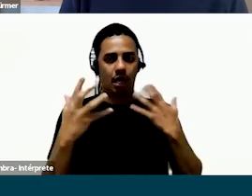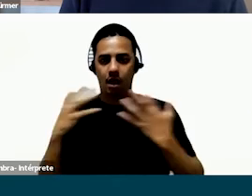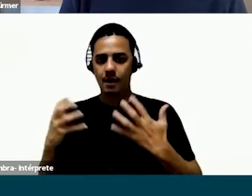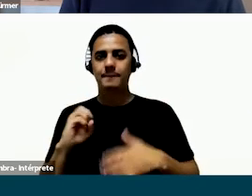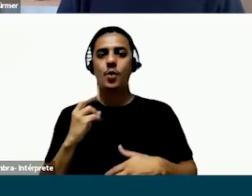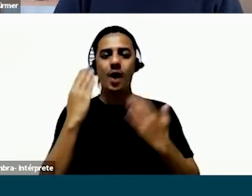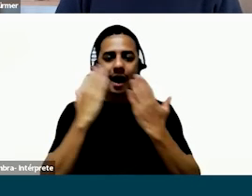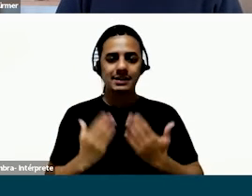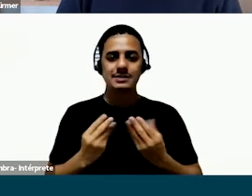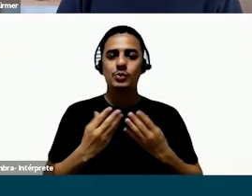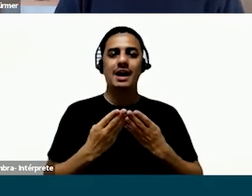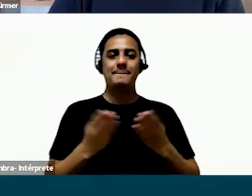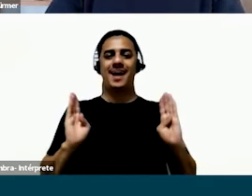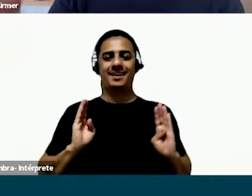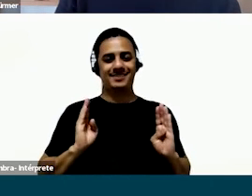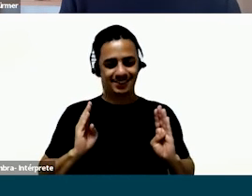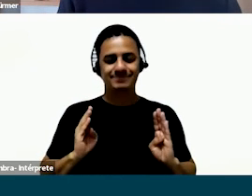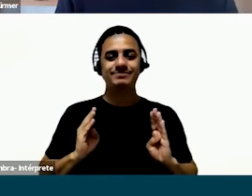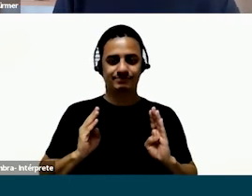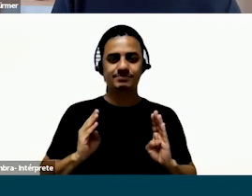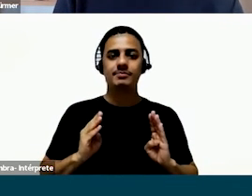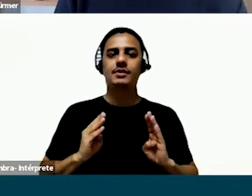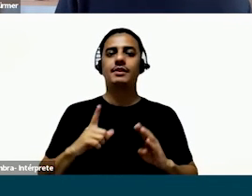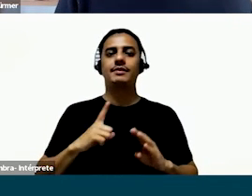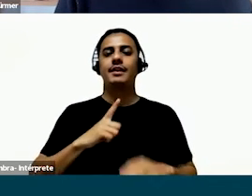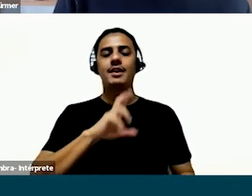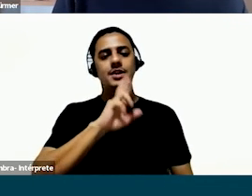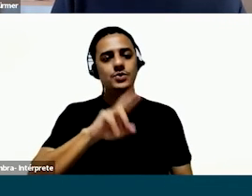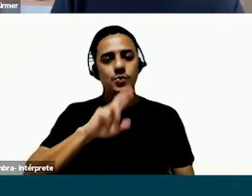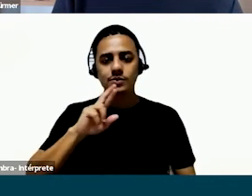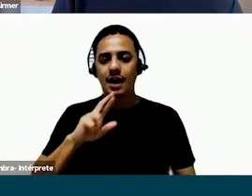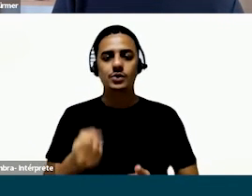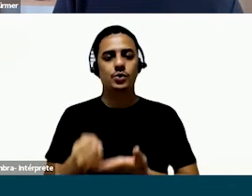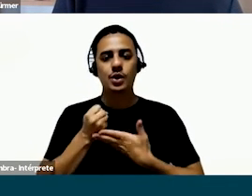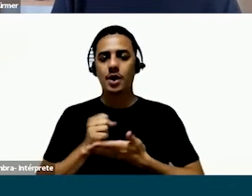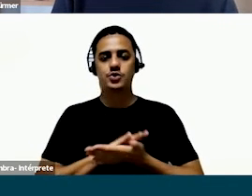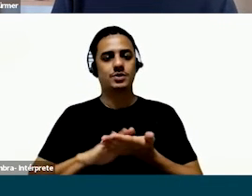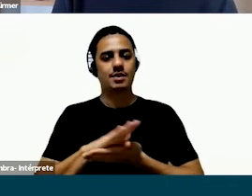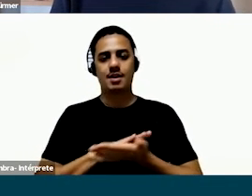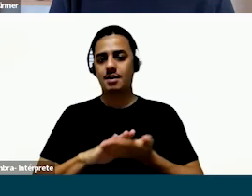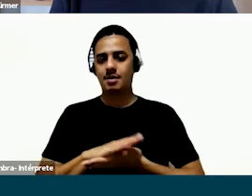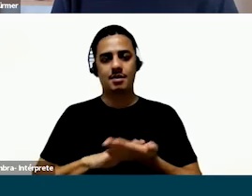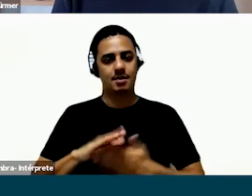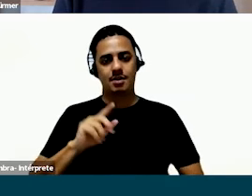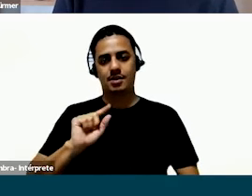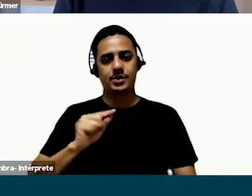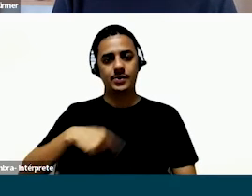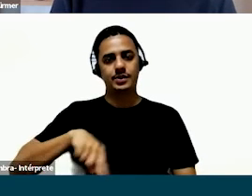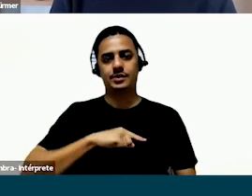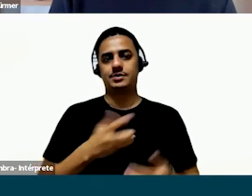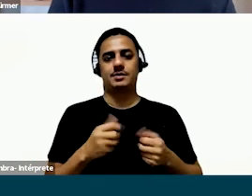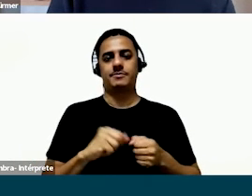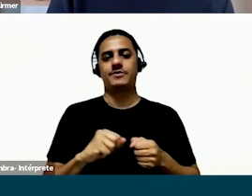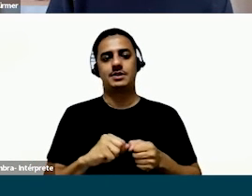de dados, não fazer análises, às vezes, muito abertas ou que levam a gente para resultados que não nos ajudam, que a gente não